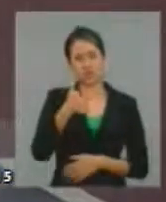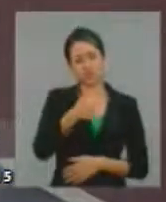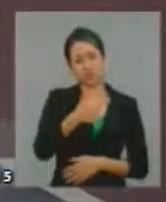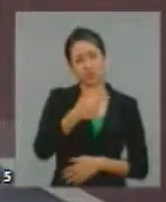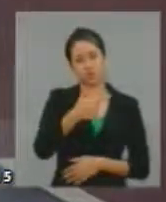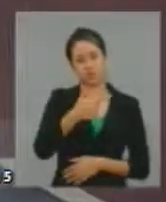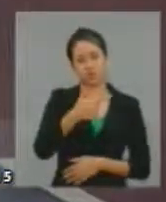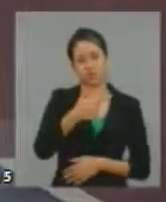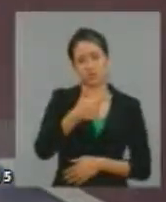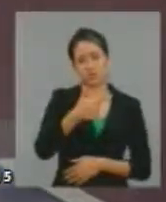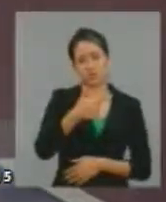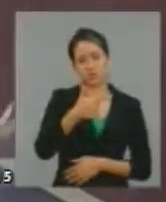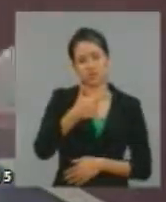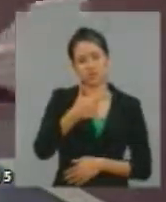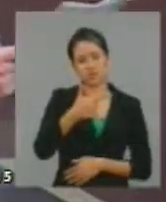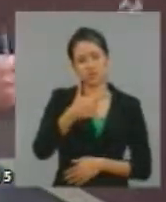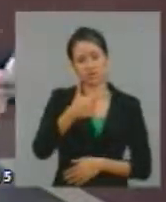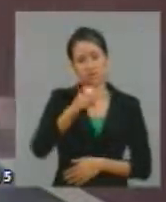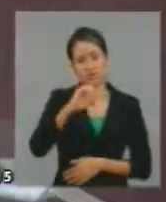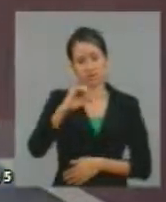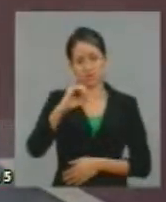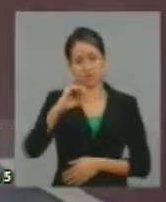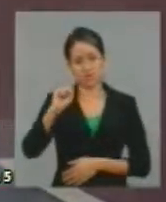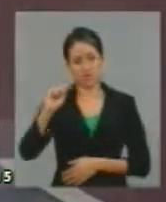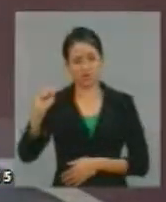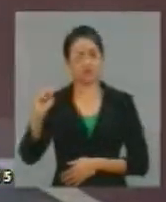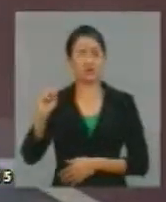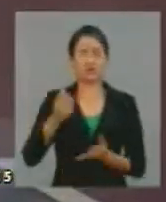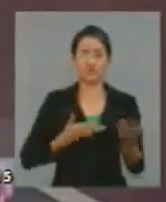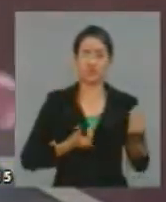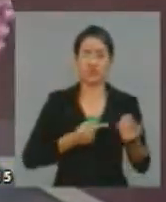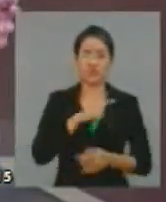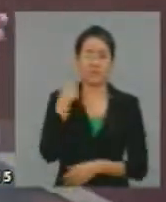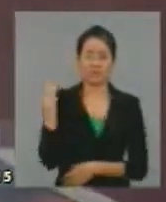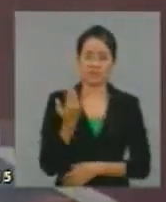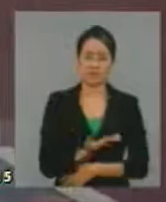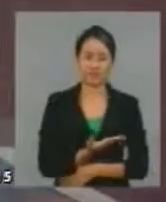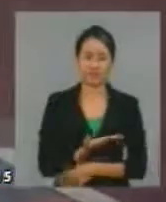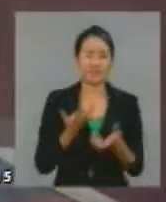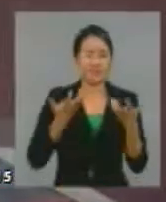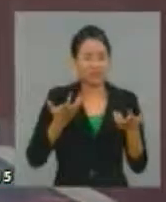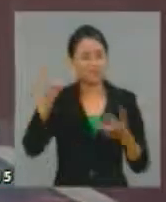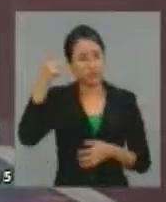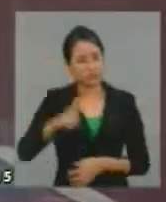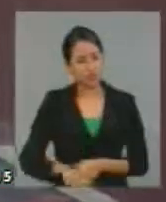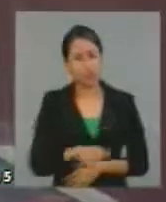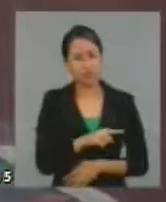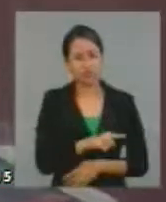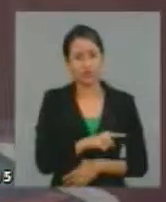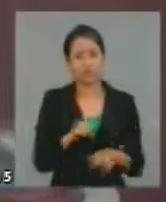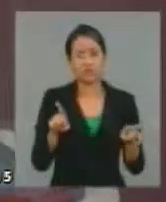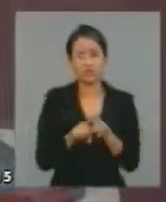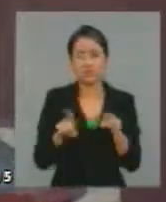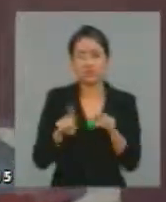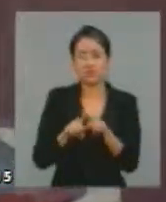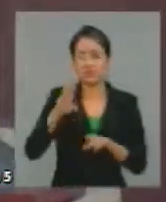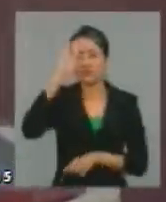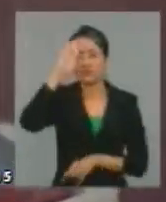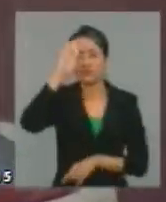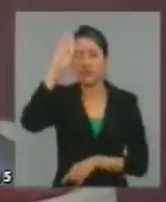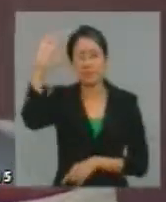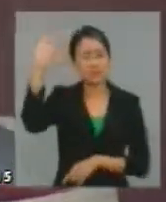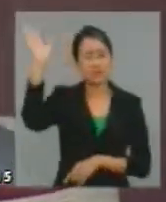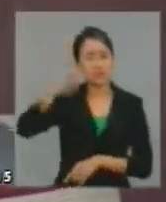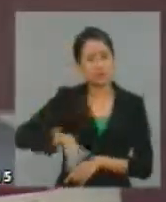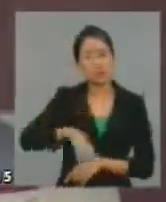2.988 adolescentes. E eu finalizo me somando também ao aspecto fundamental que foi trazido